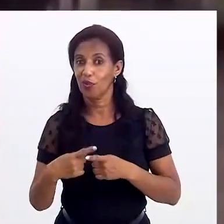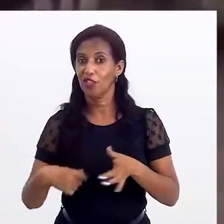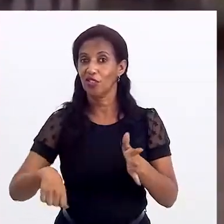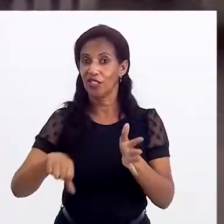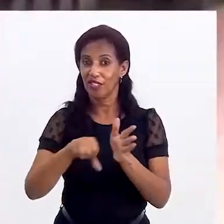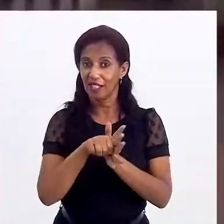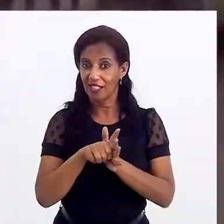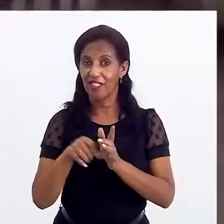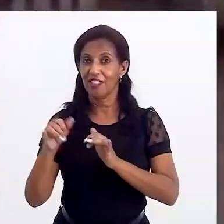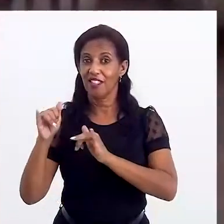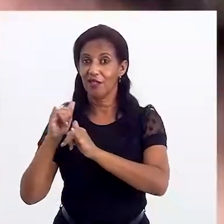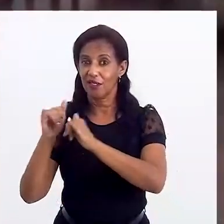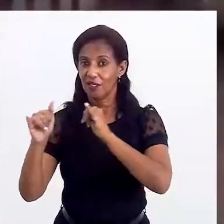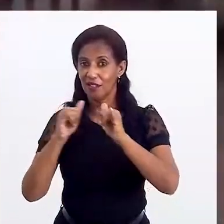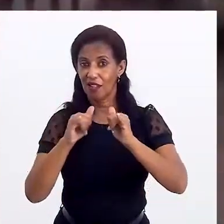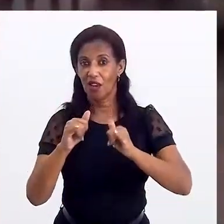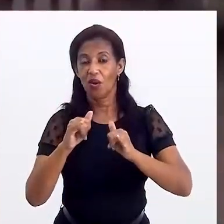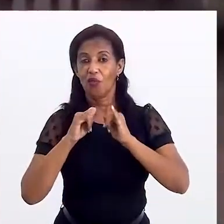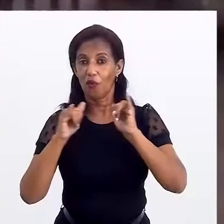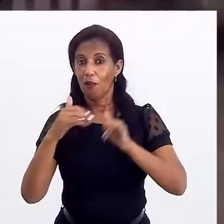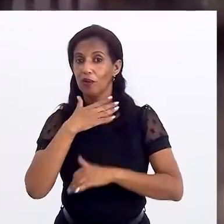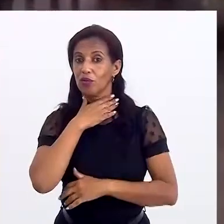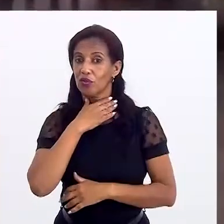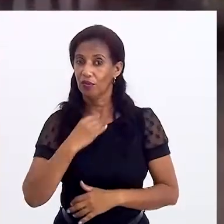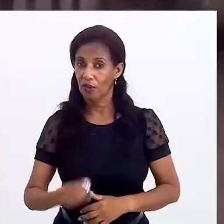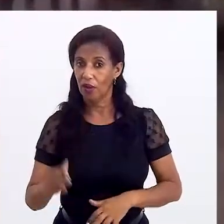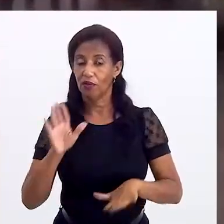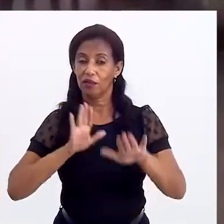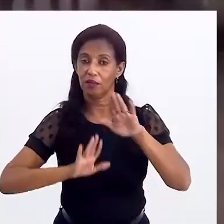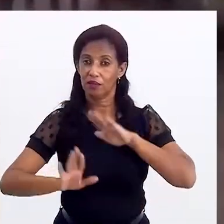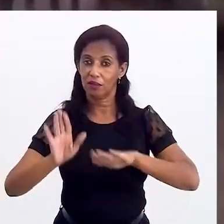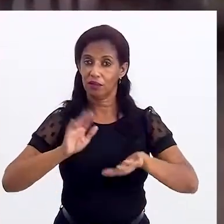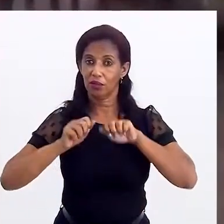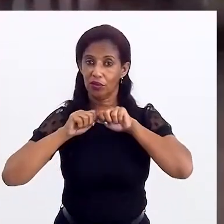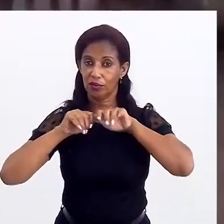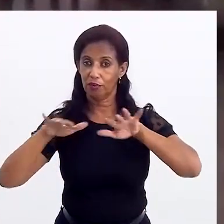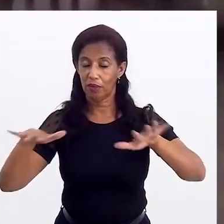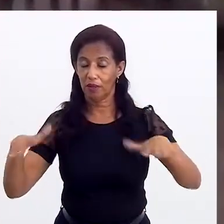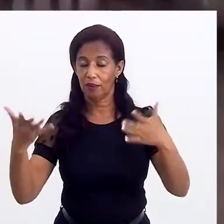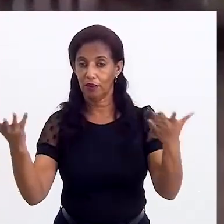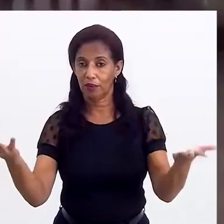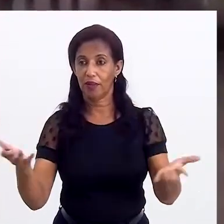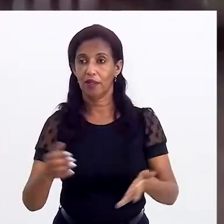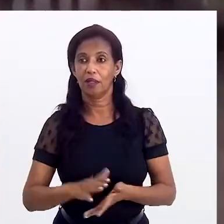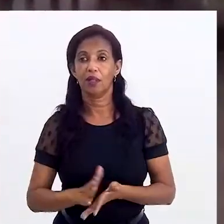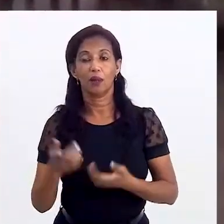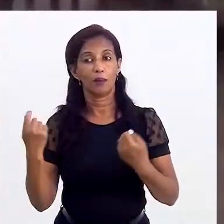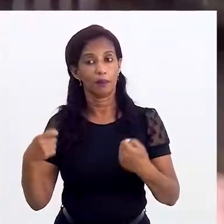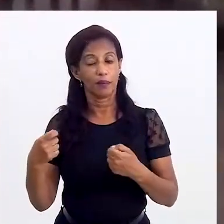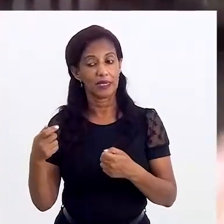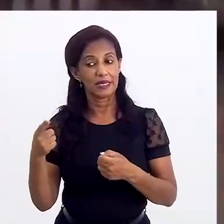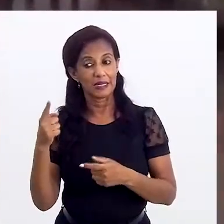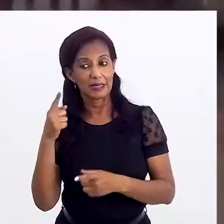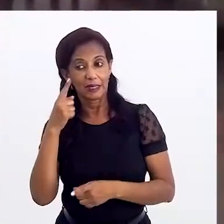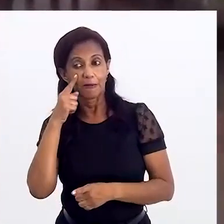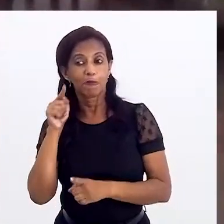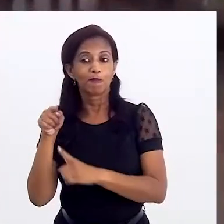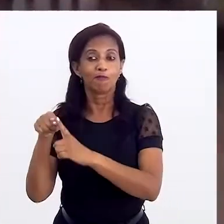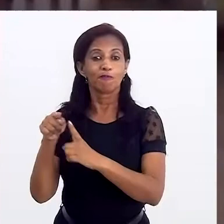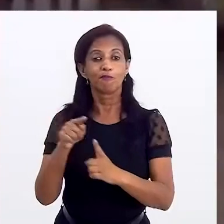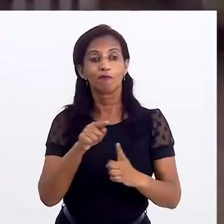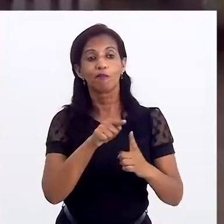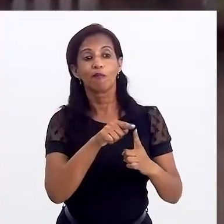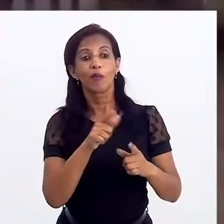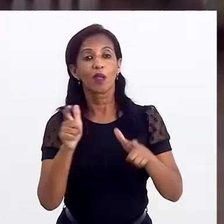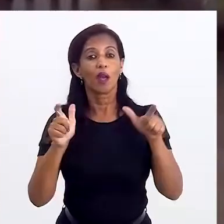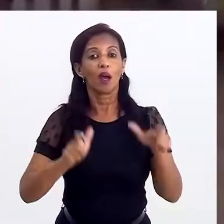da informação, com essas fake news, com mentiras sendo espalhadas por aí, então é preciso a gente identificar onde